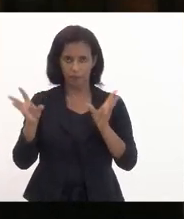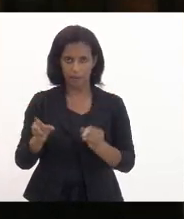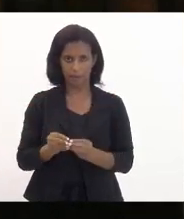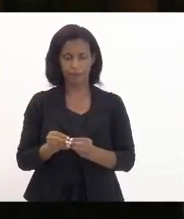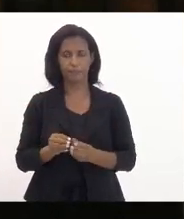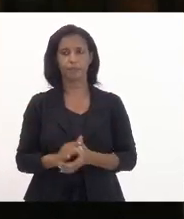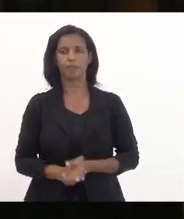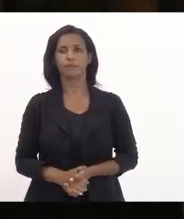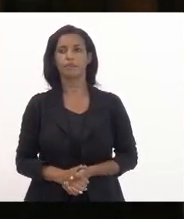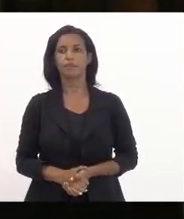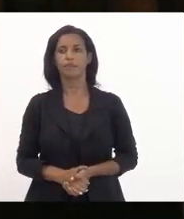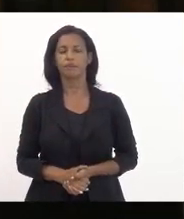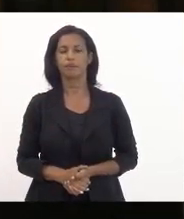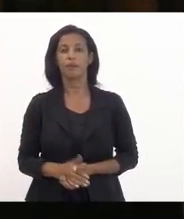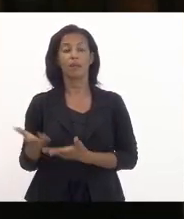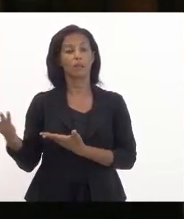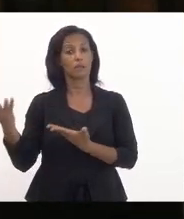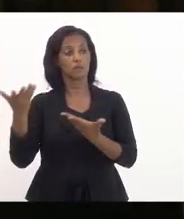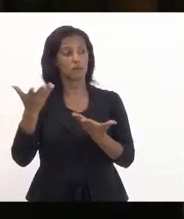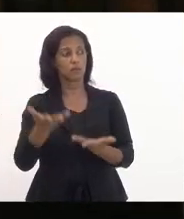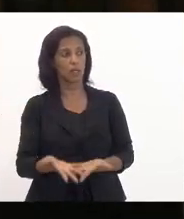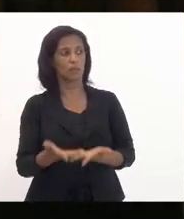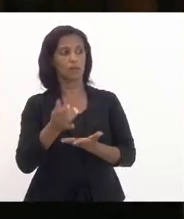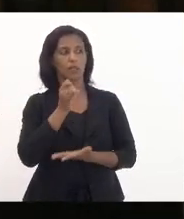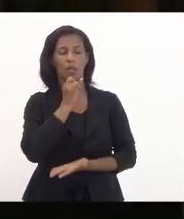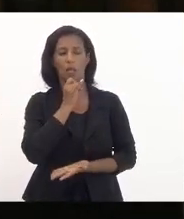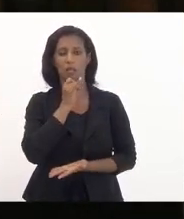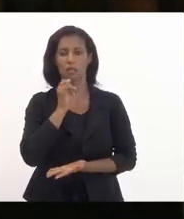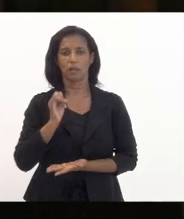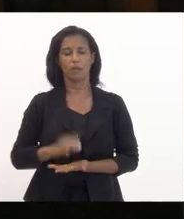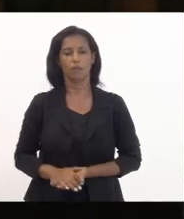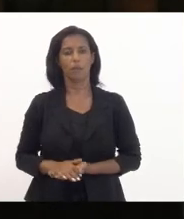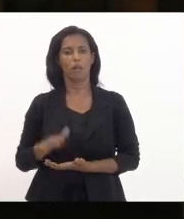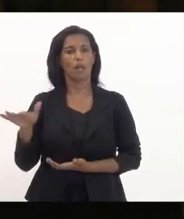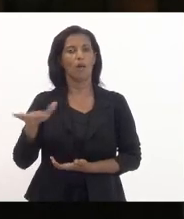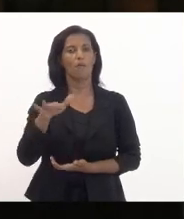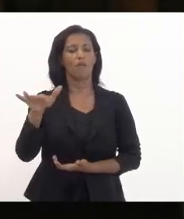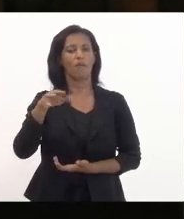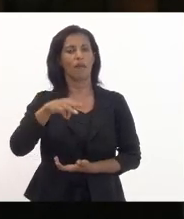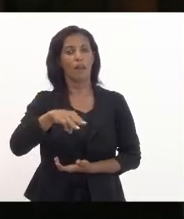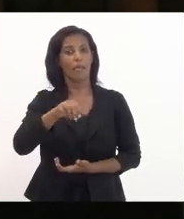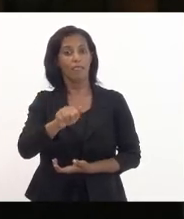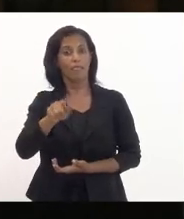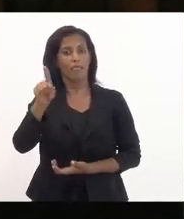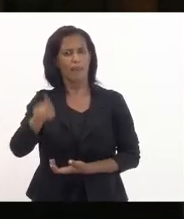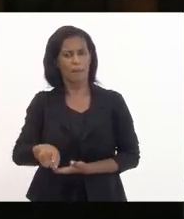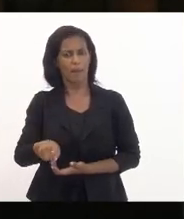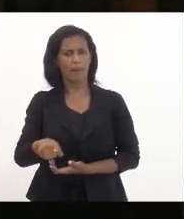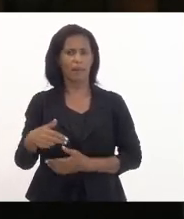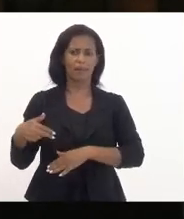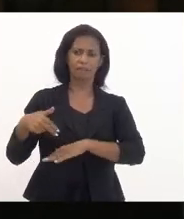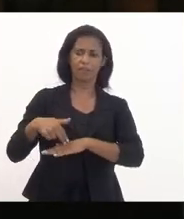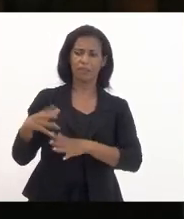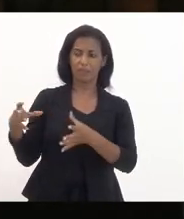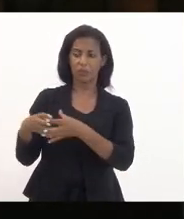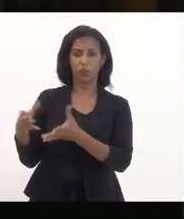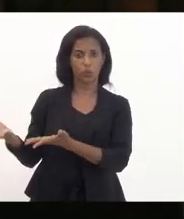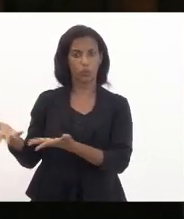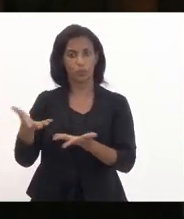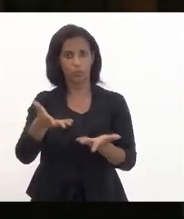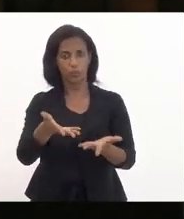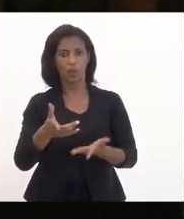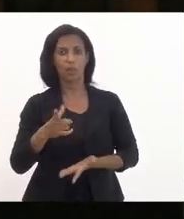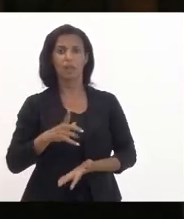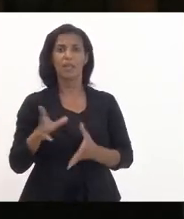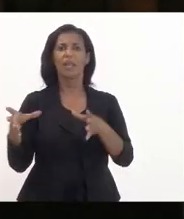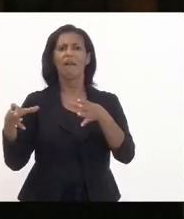presidente, trago aqui exemplos. Na favela da Maré, que é palco de militância ideológica dessa turma, tem